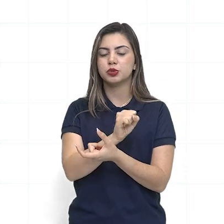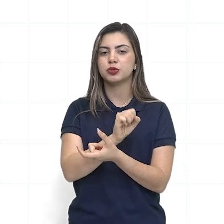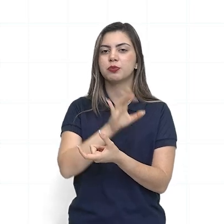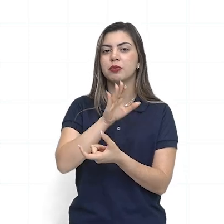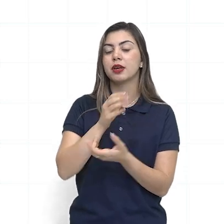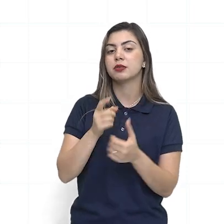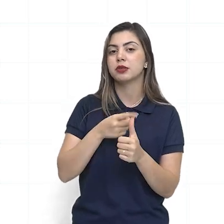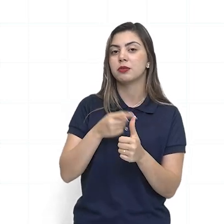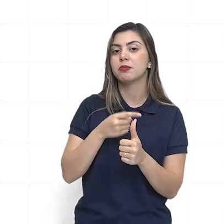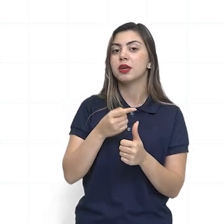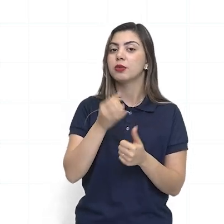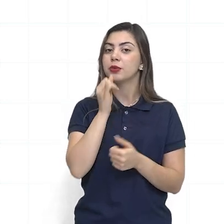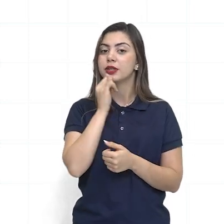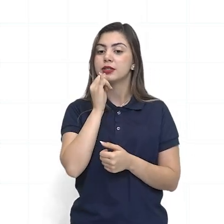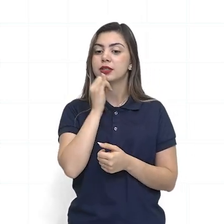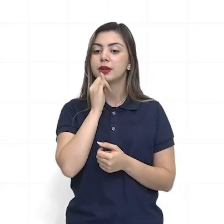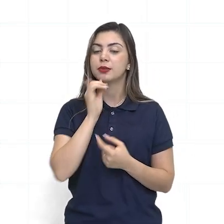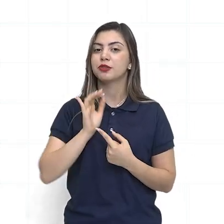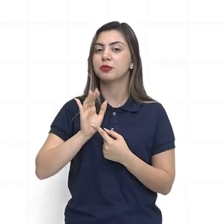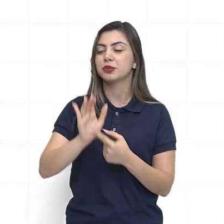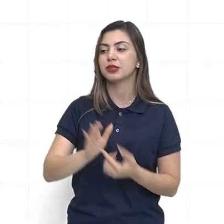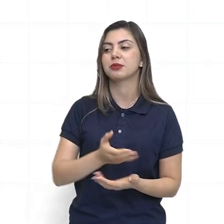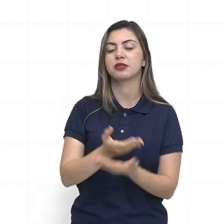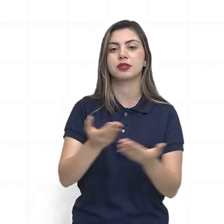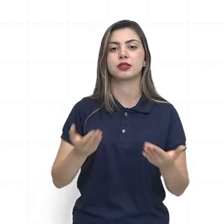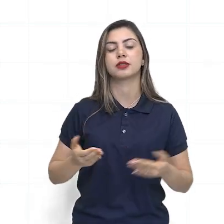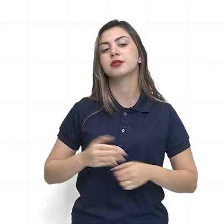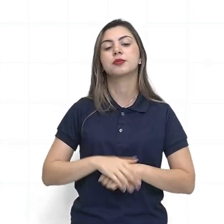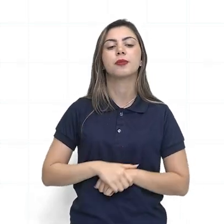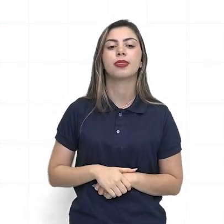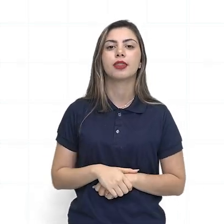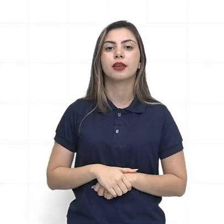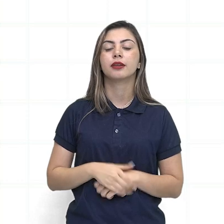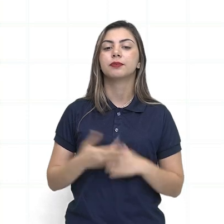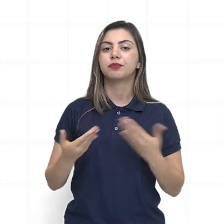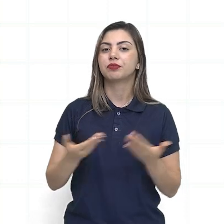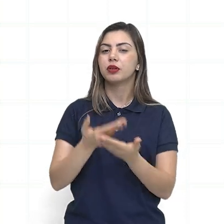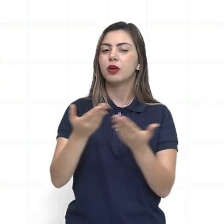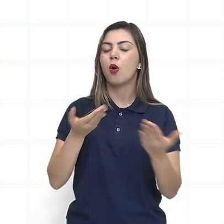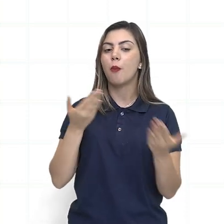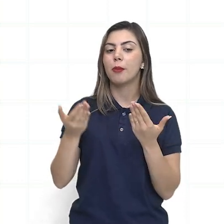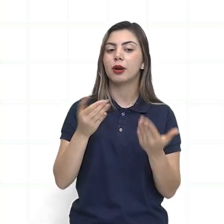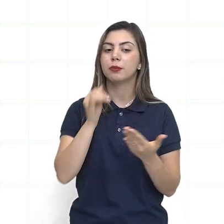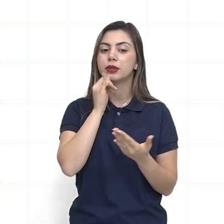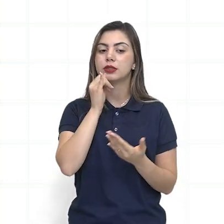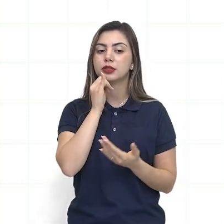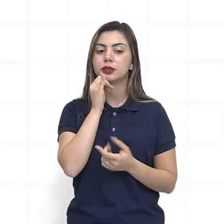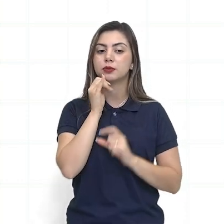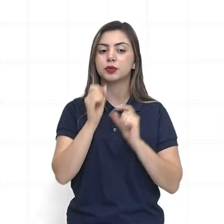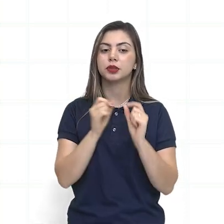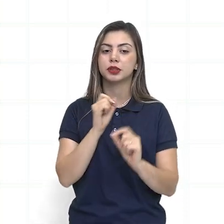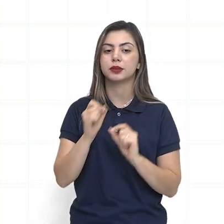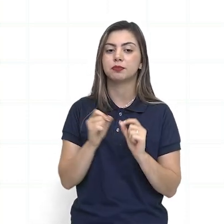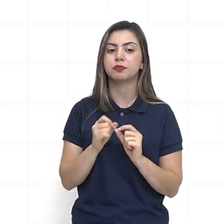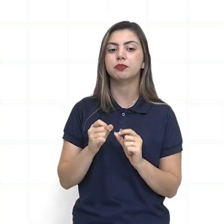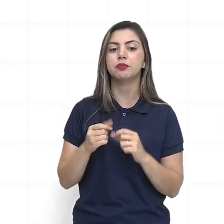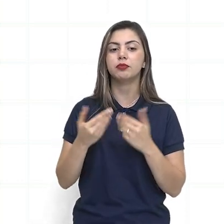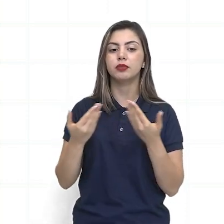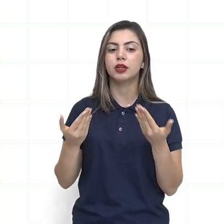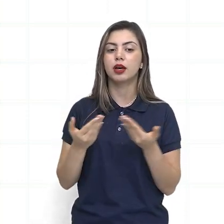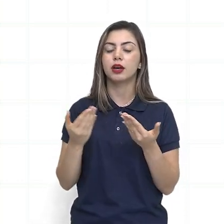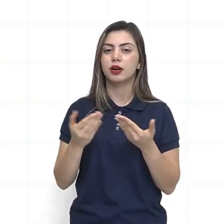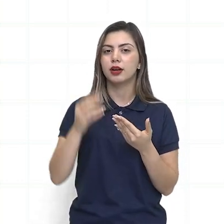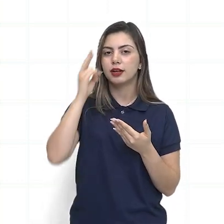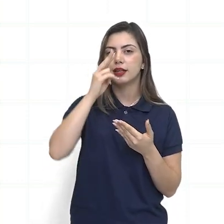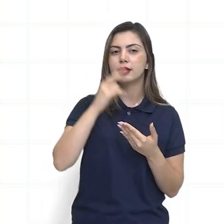vai ver os exemplos. Eu tenho aqui então, para você comparar a palavra infeliz e invisível com